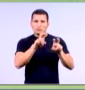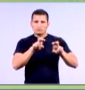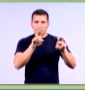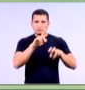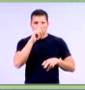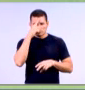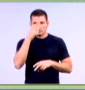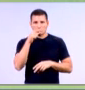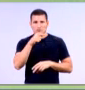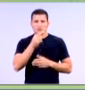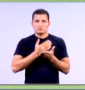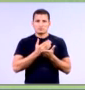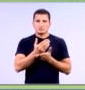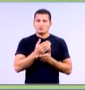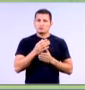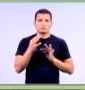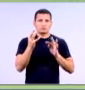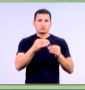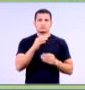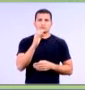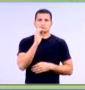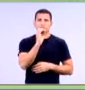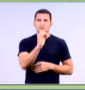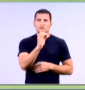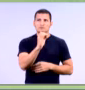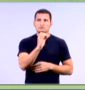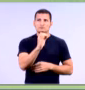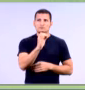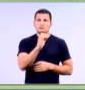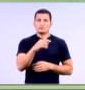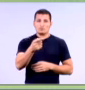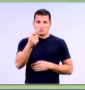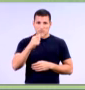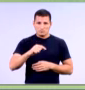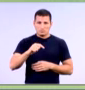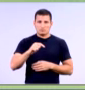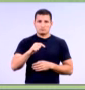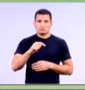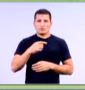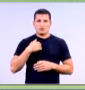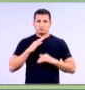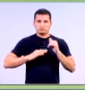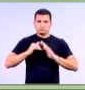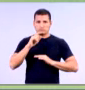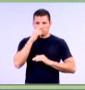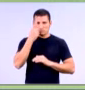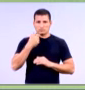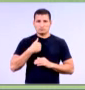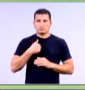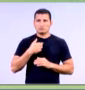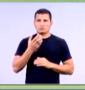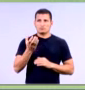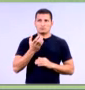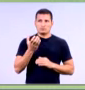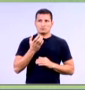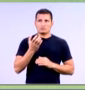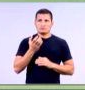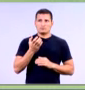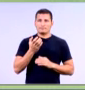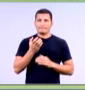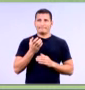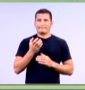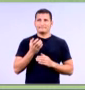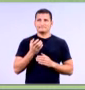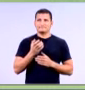todos os atributos com valor padrão. O personalizado, eu quero criar uma conta corrente, é o objeto, a classe que eu estou